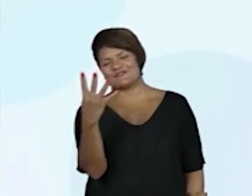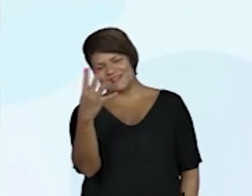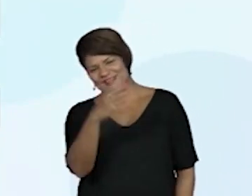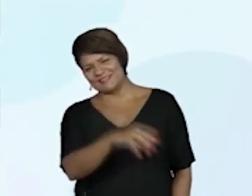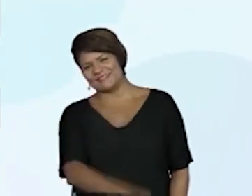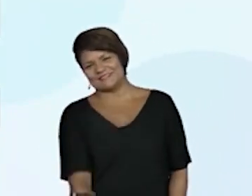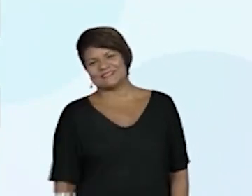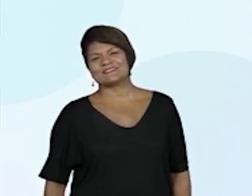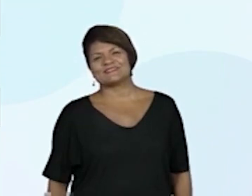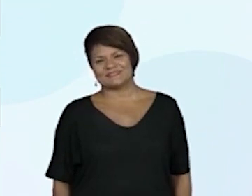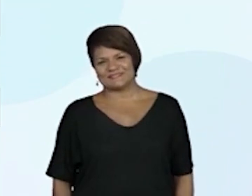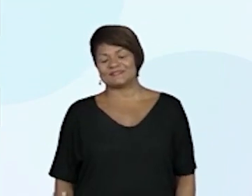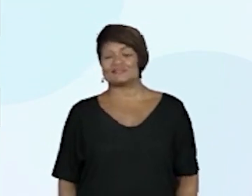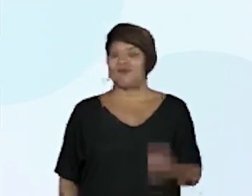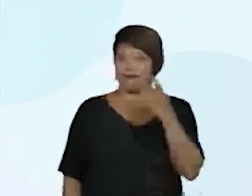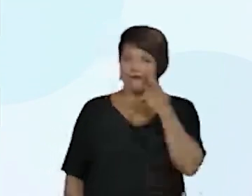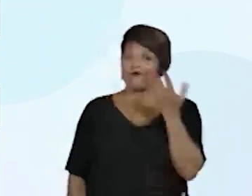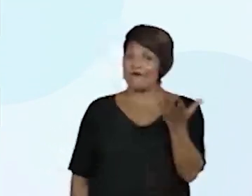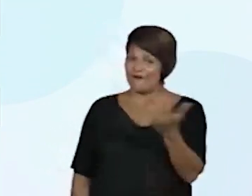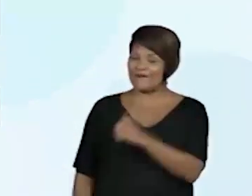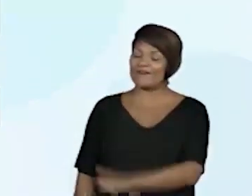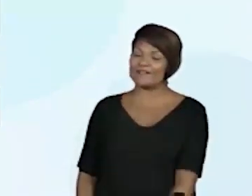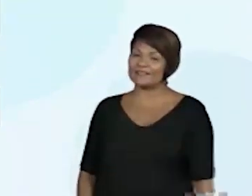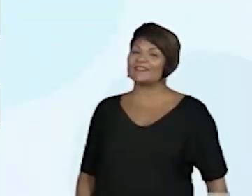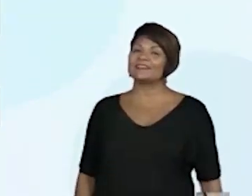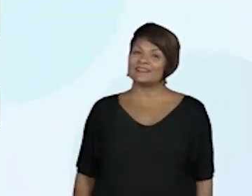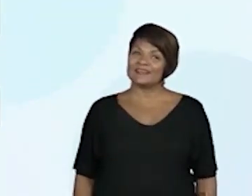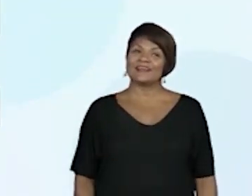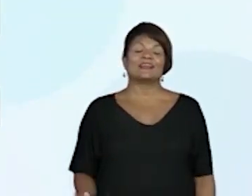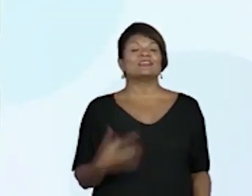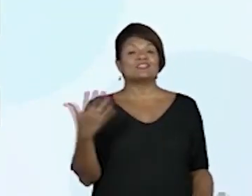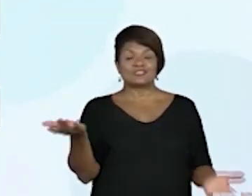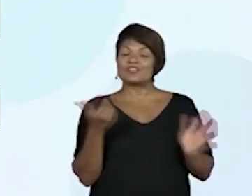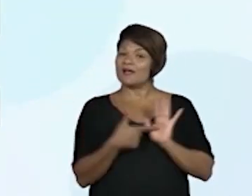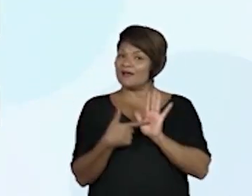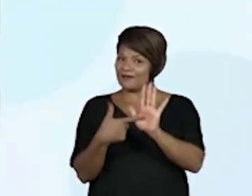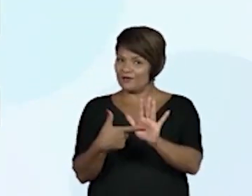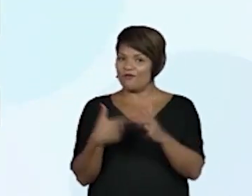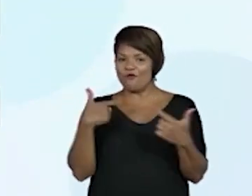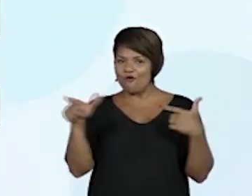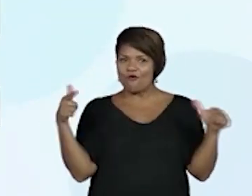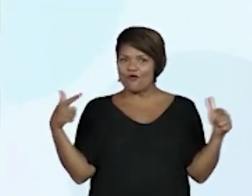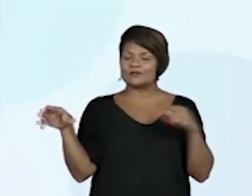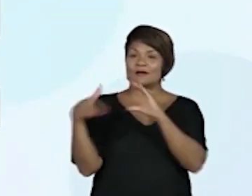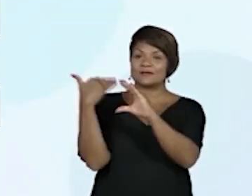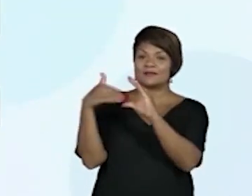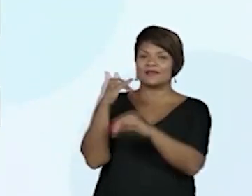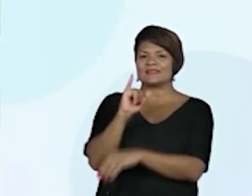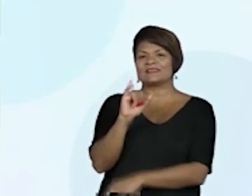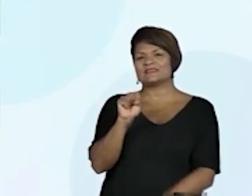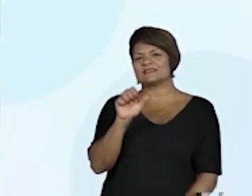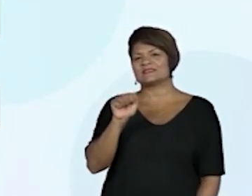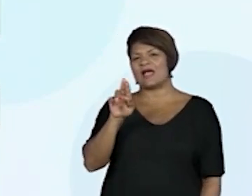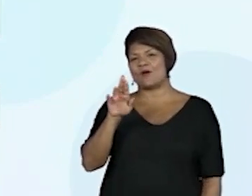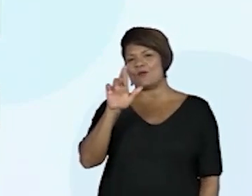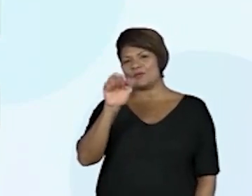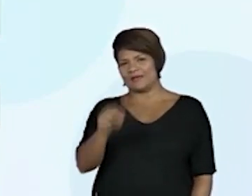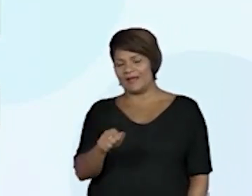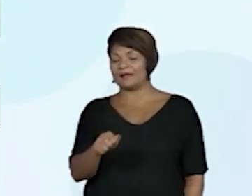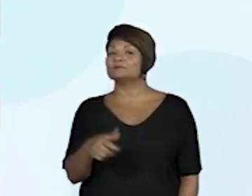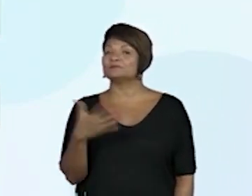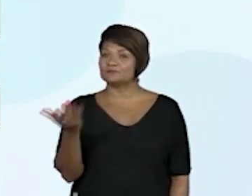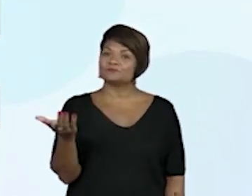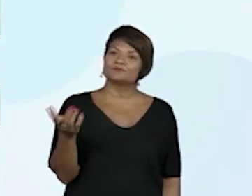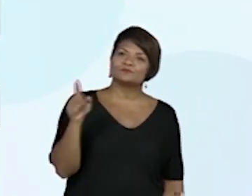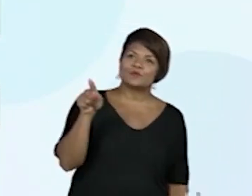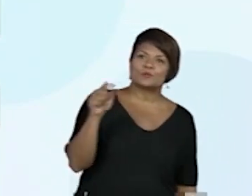824. Olha só, hein? E agora, já apareceram outras sugestões? Já. A Proisaura mandou. Vamos pensar de novo qual é a dica